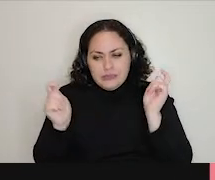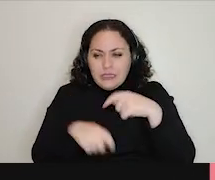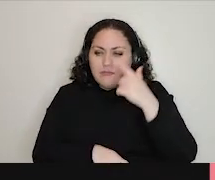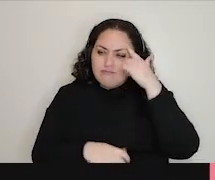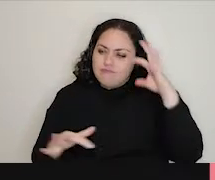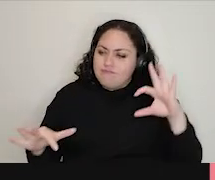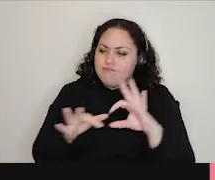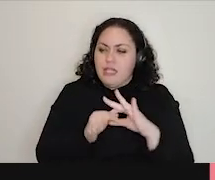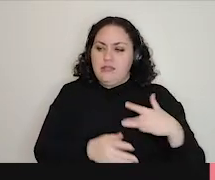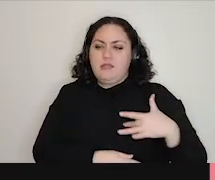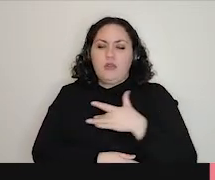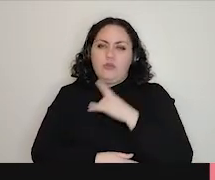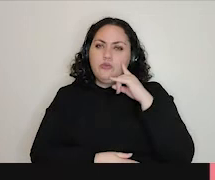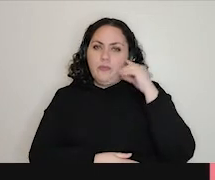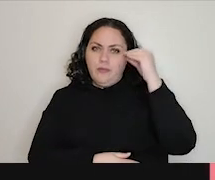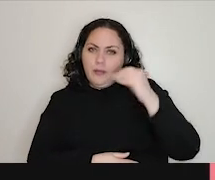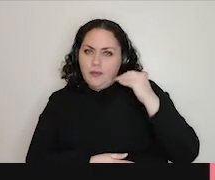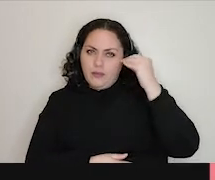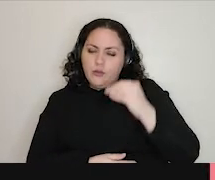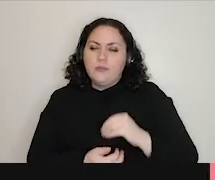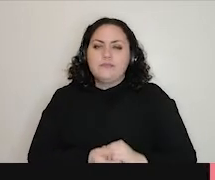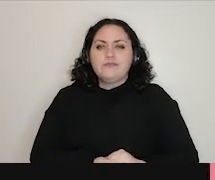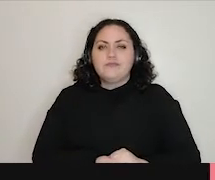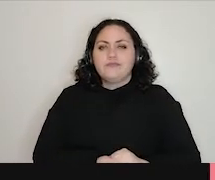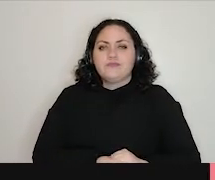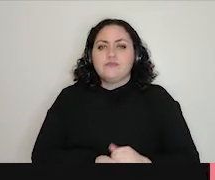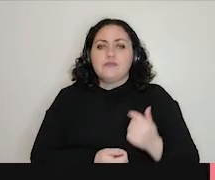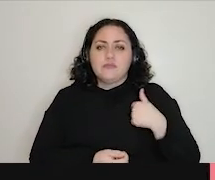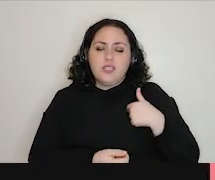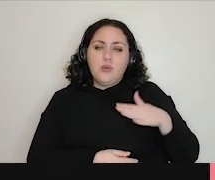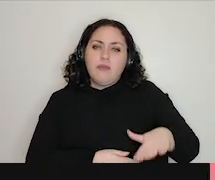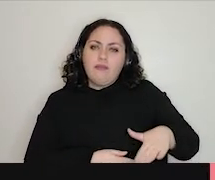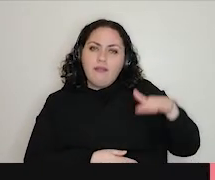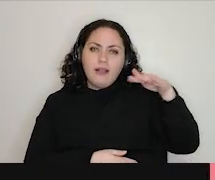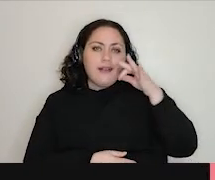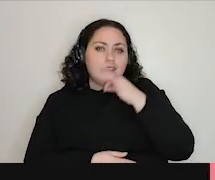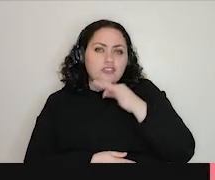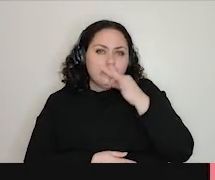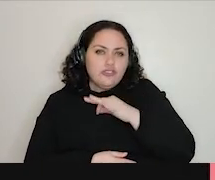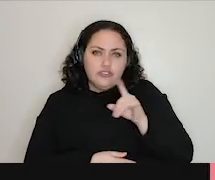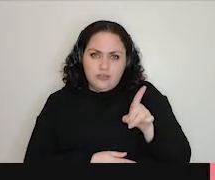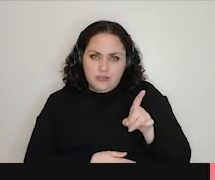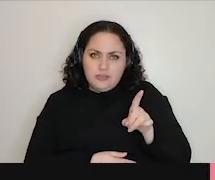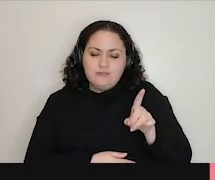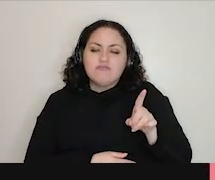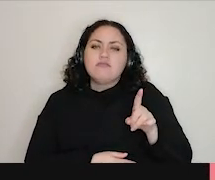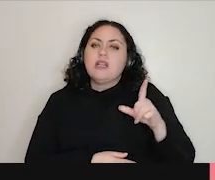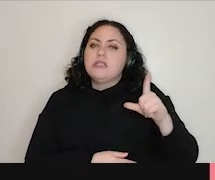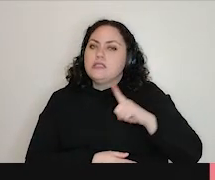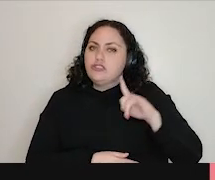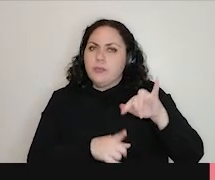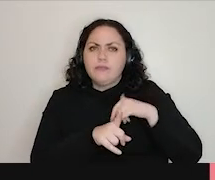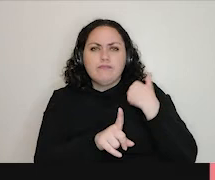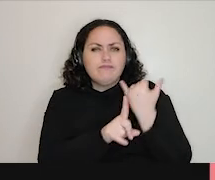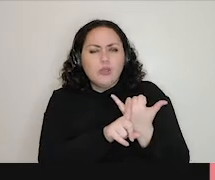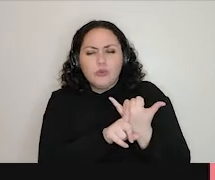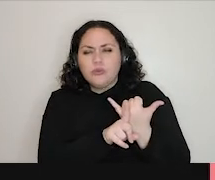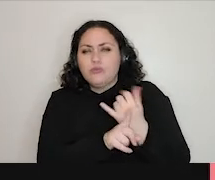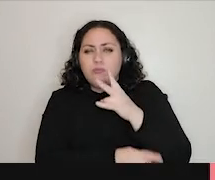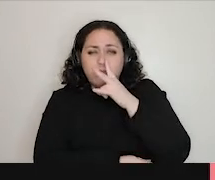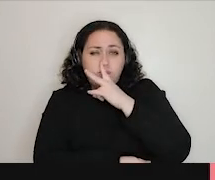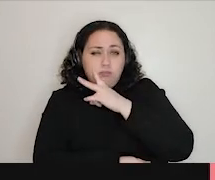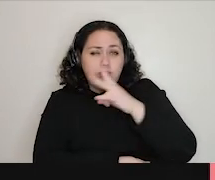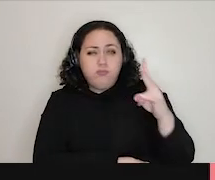mental. Né? Eu cresci em Caxias do Sul e eu sofria muito, muito, muito bullying no